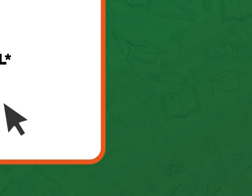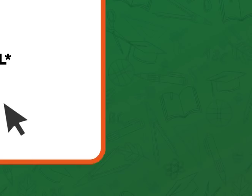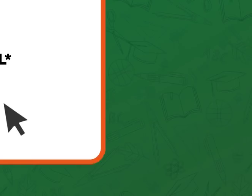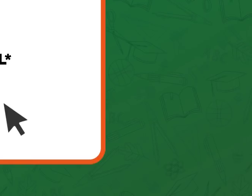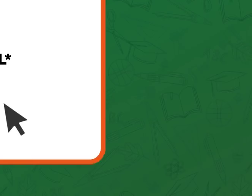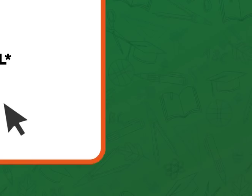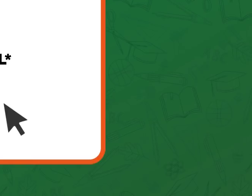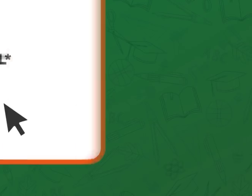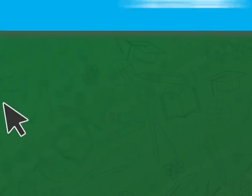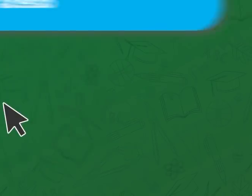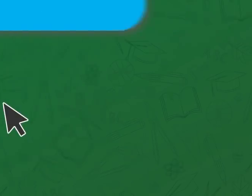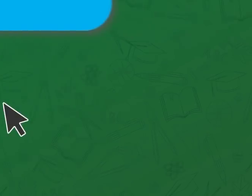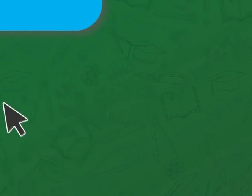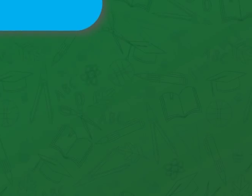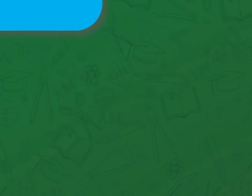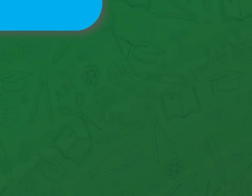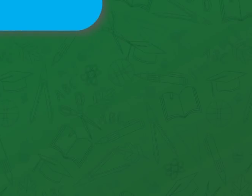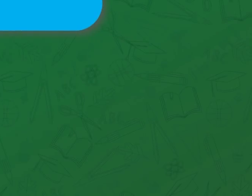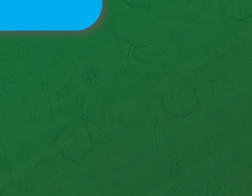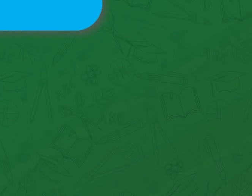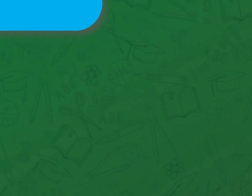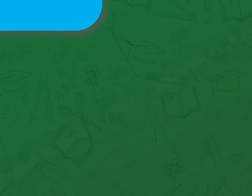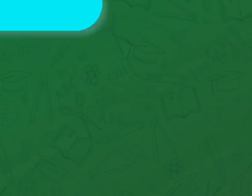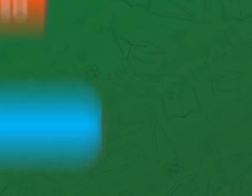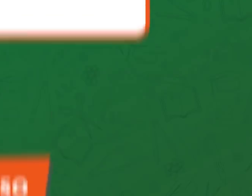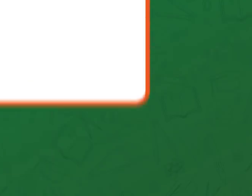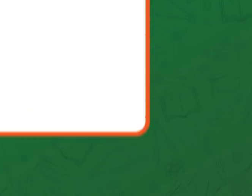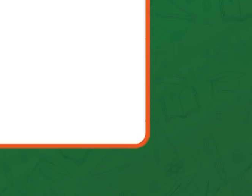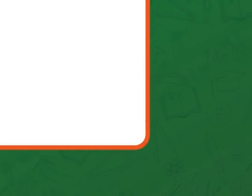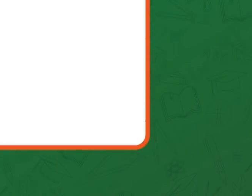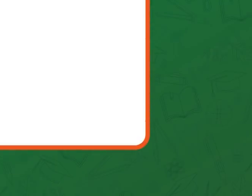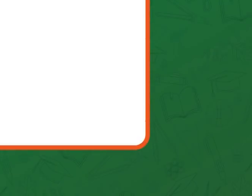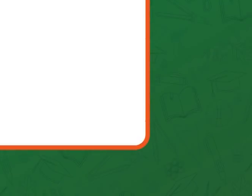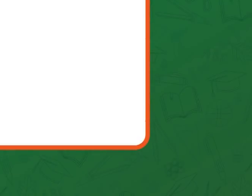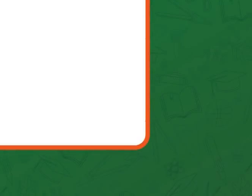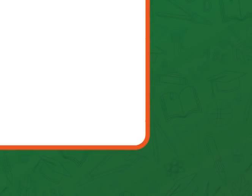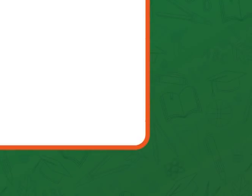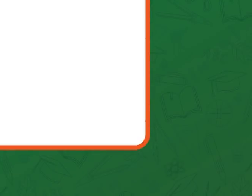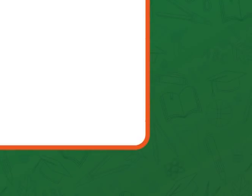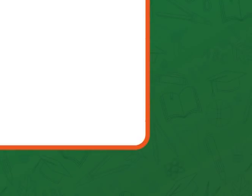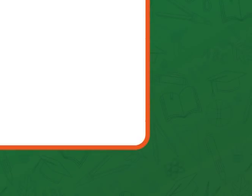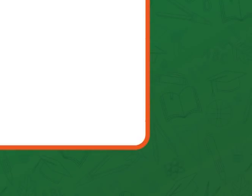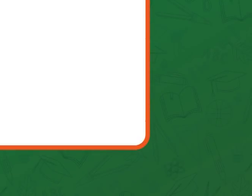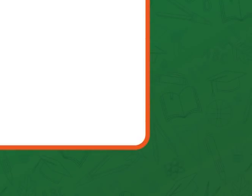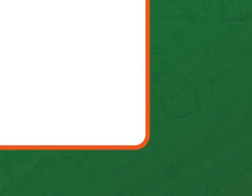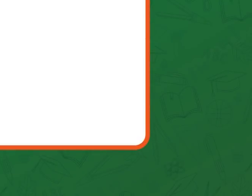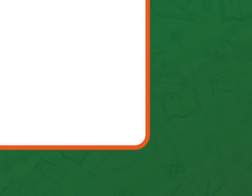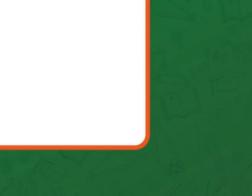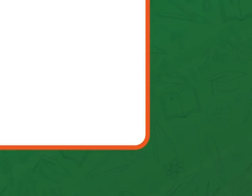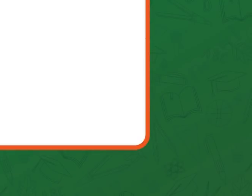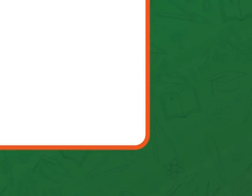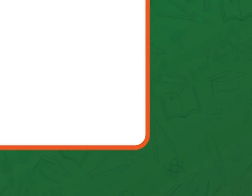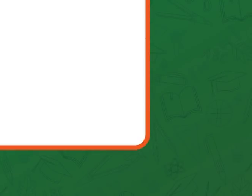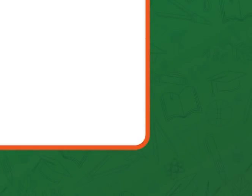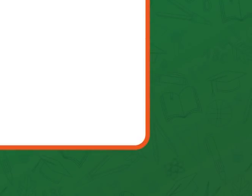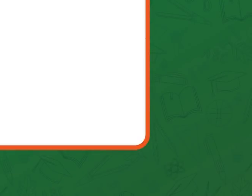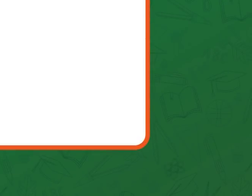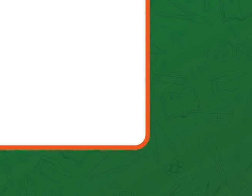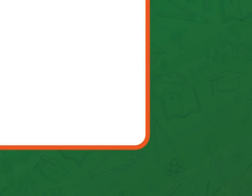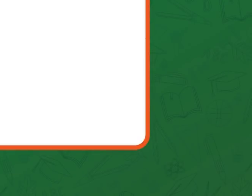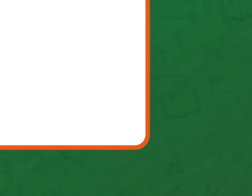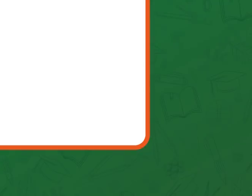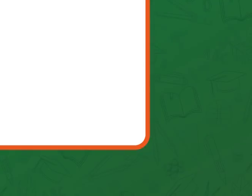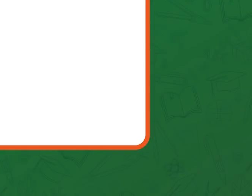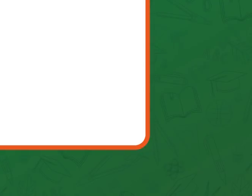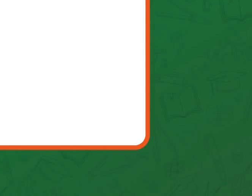e-mail do seu responsável. Clique em Criar acesso. Você receberá uma mensagem informando que foi enviado um e-mail para